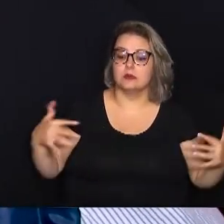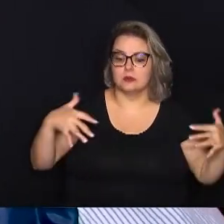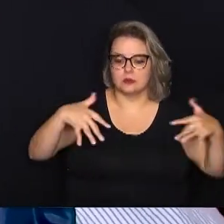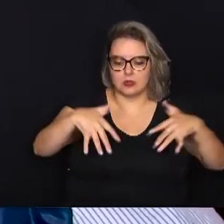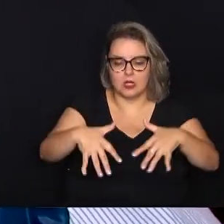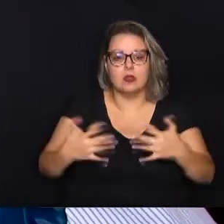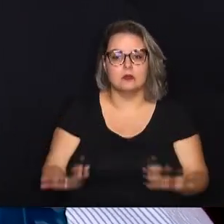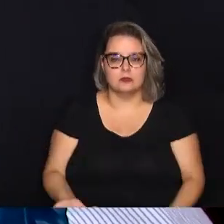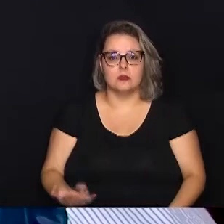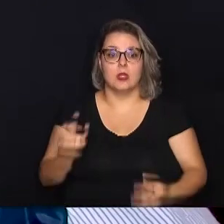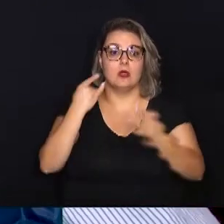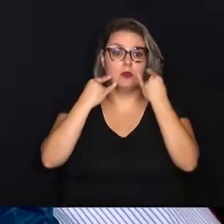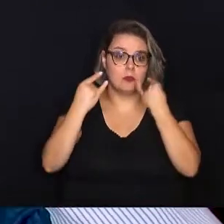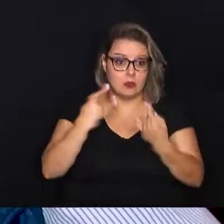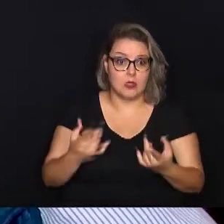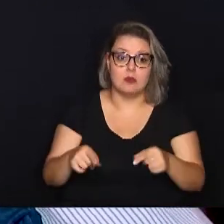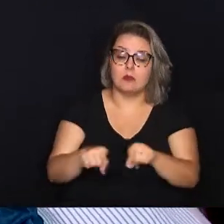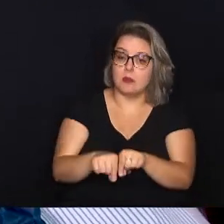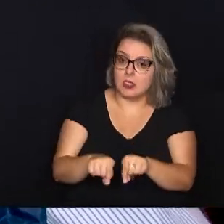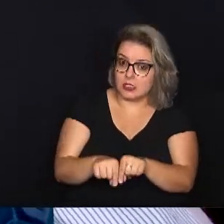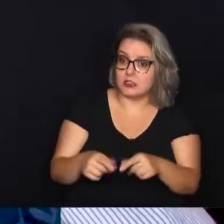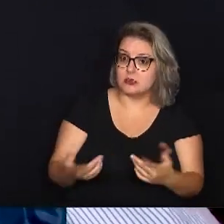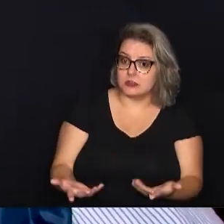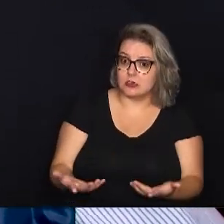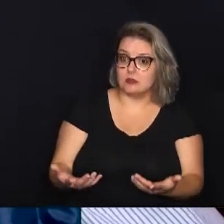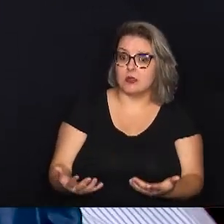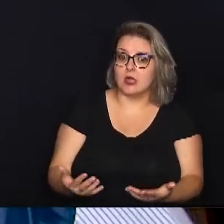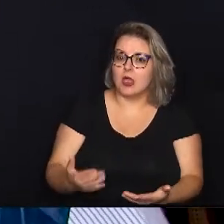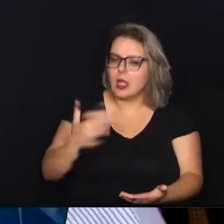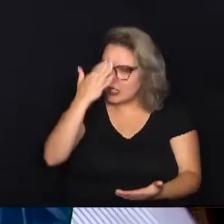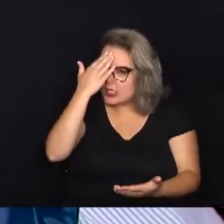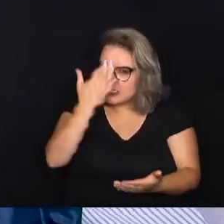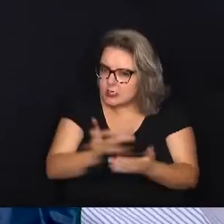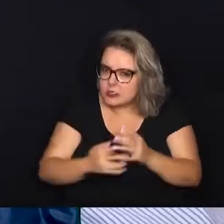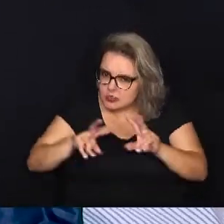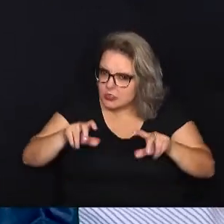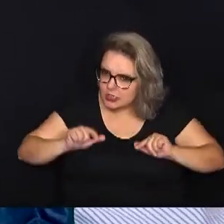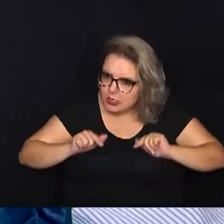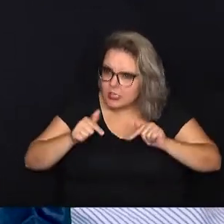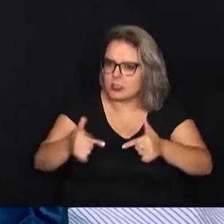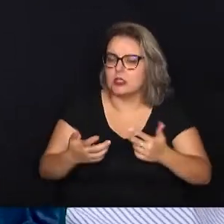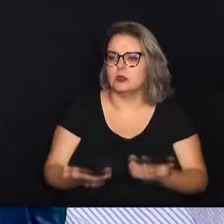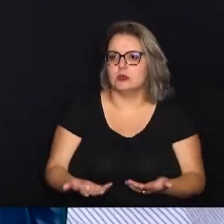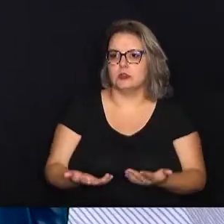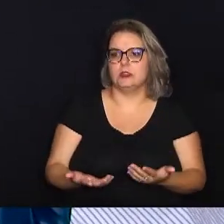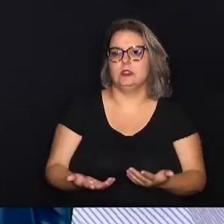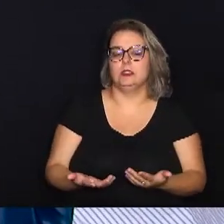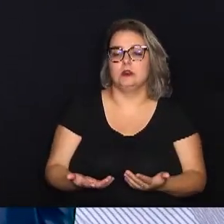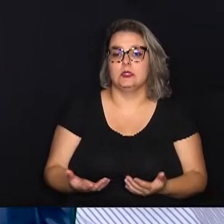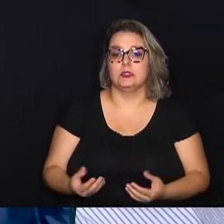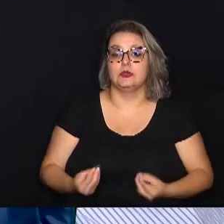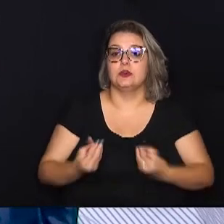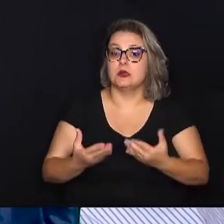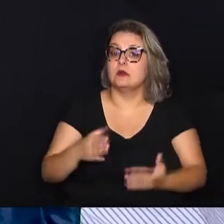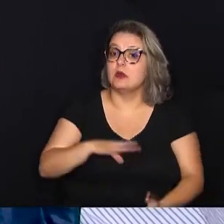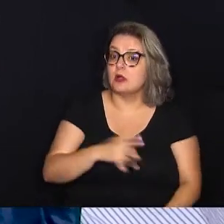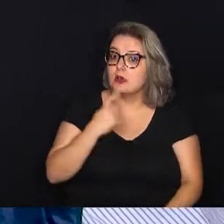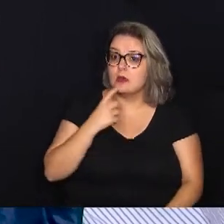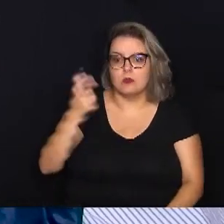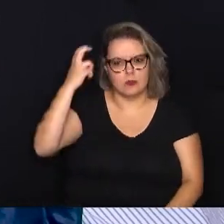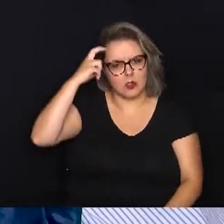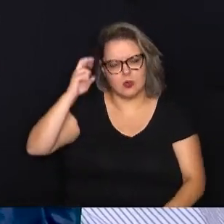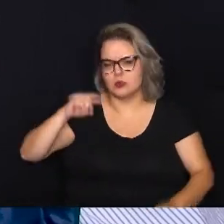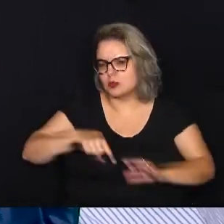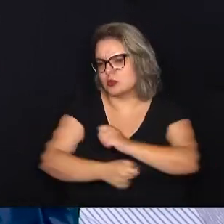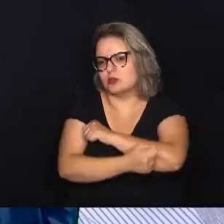também se sentissem atraídas, e não só atraídas, mas também abraçar a causa, né? De trazer para Campinas